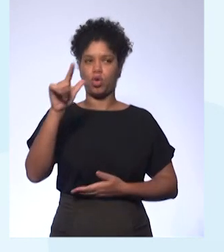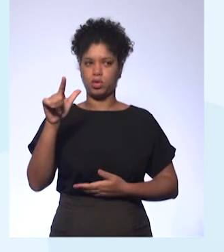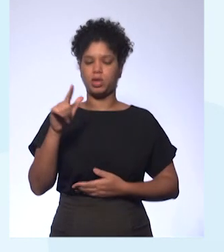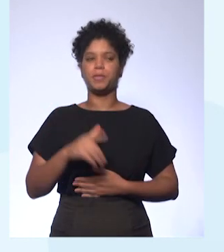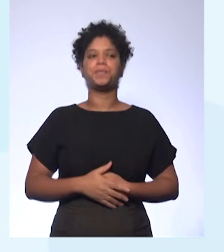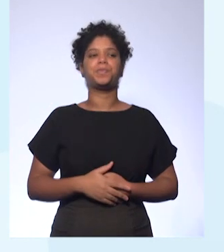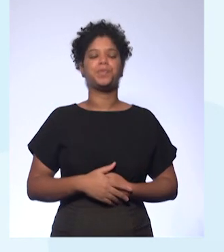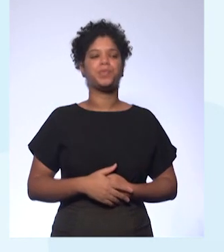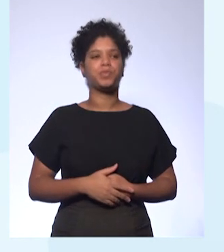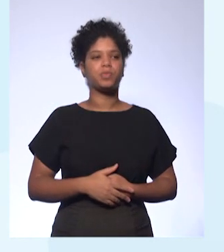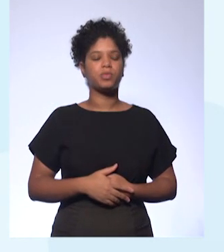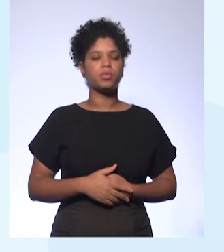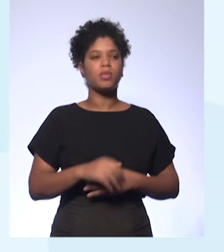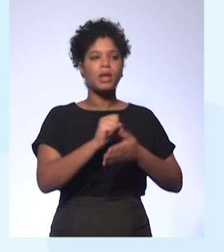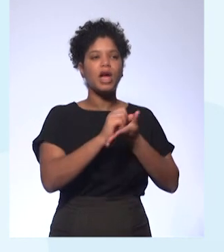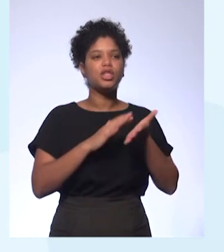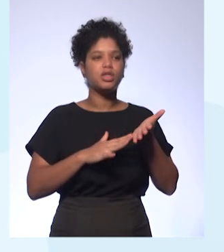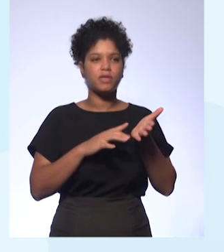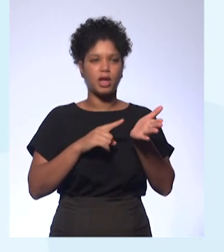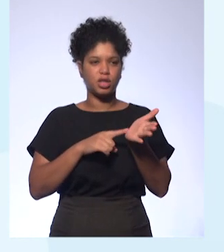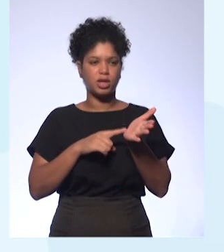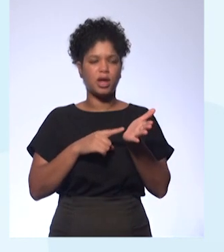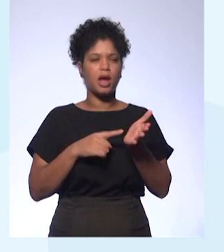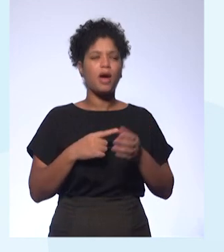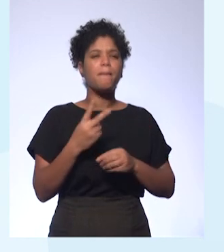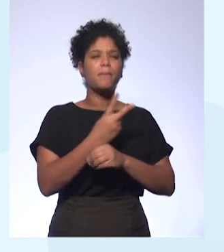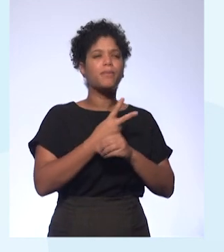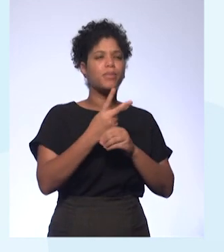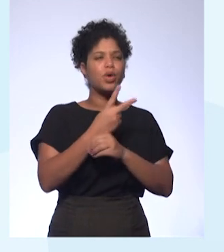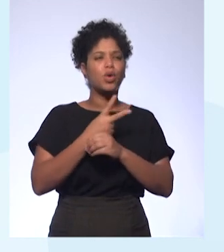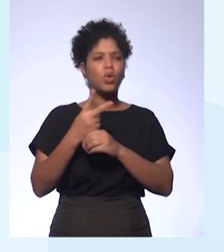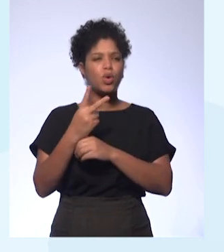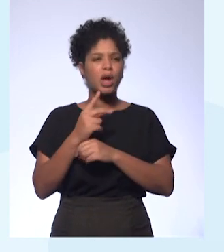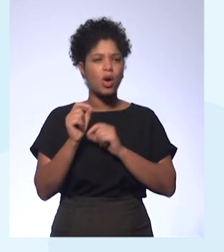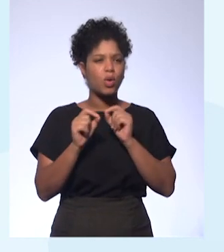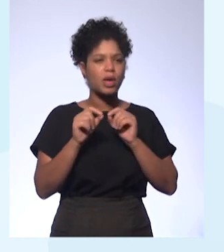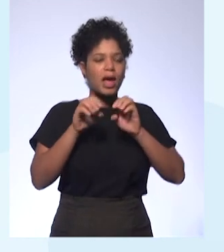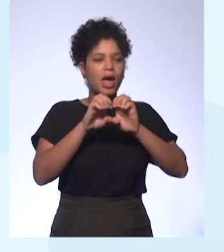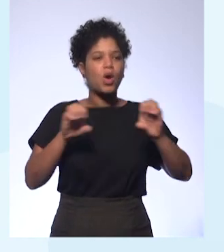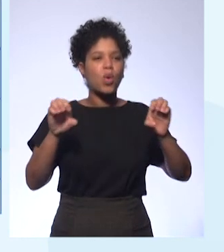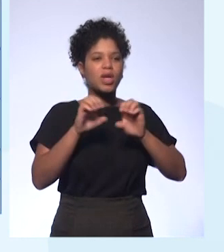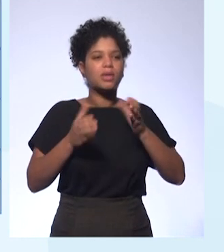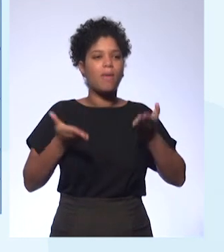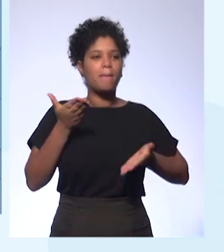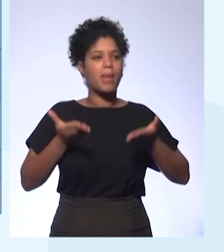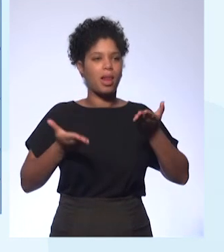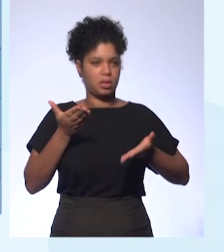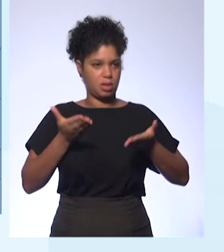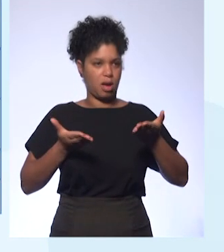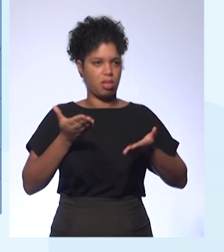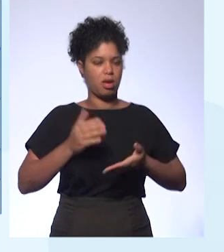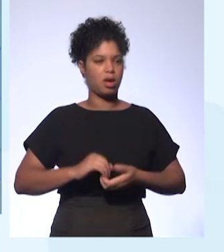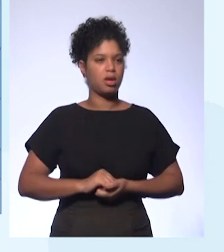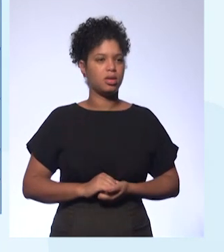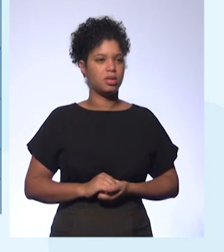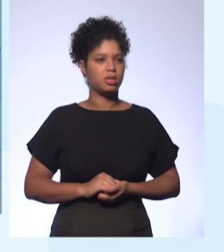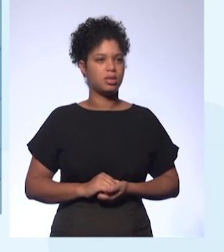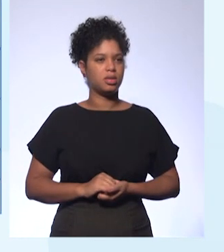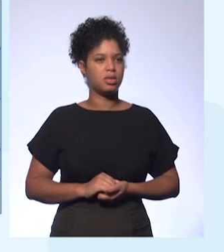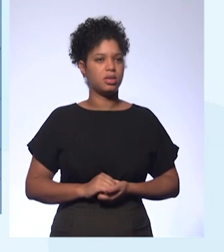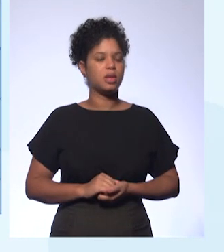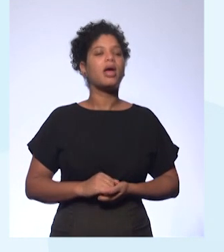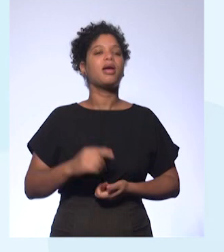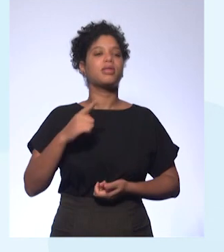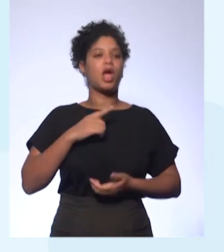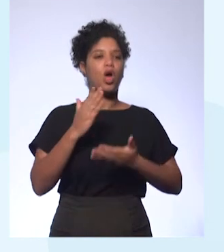vocês verificarem, portanto nós temos aí a equação balanceada, ok? Aqui o